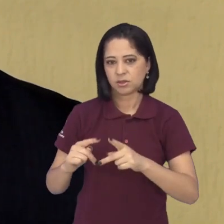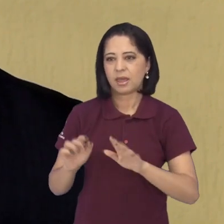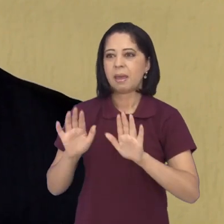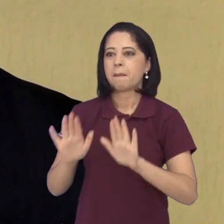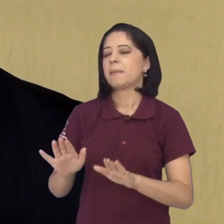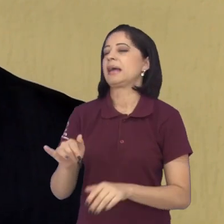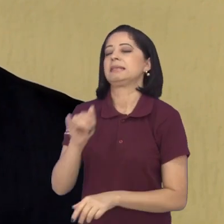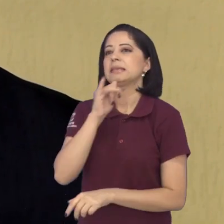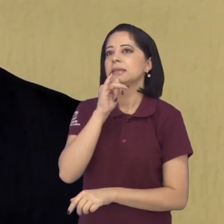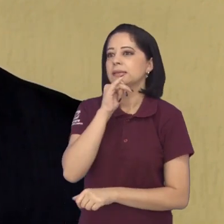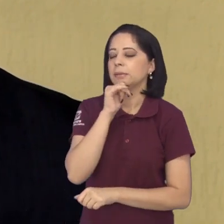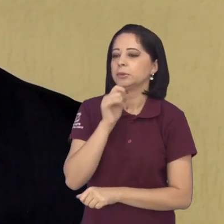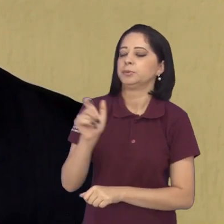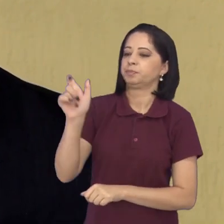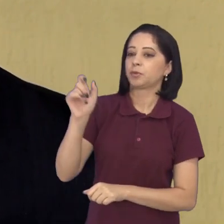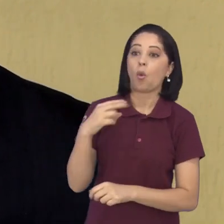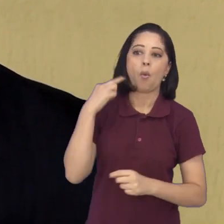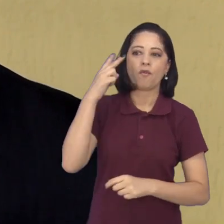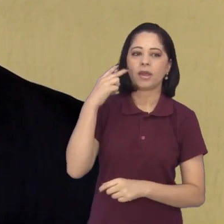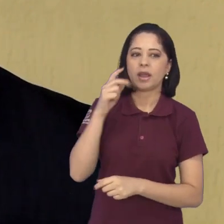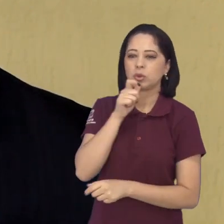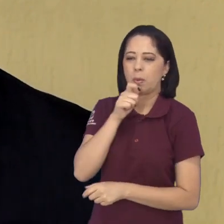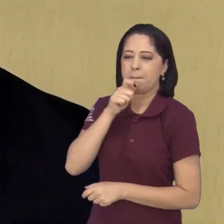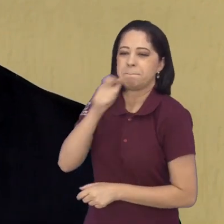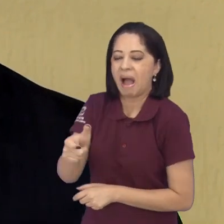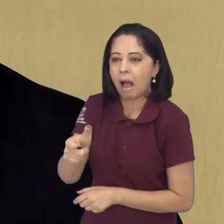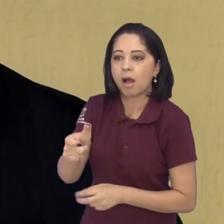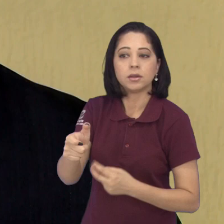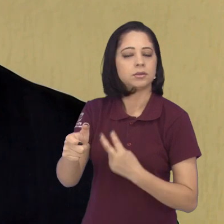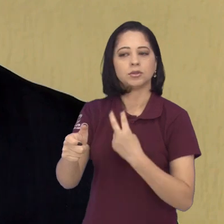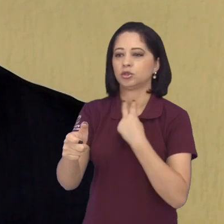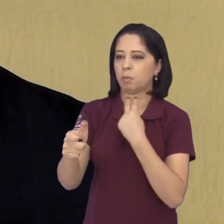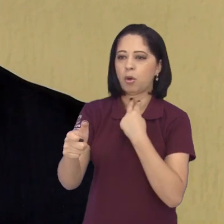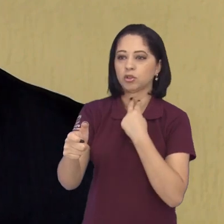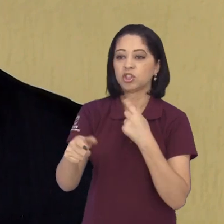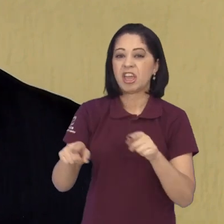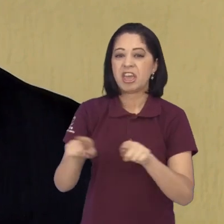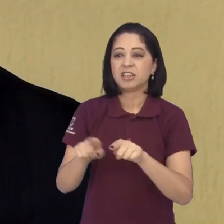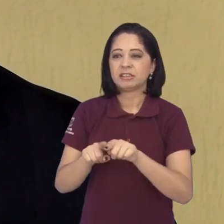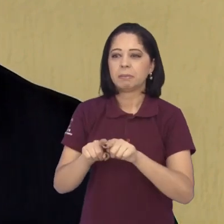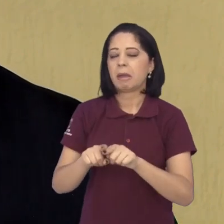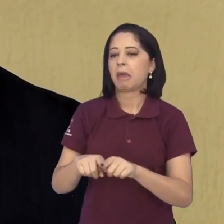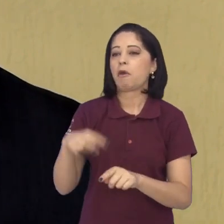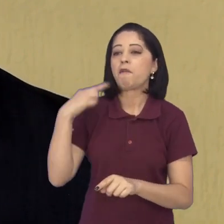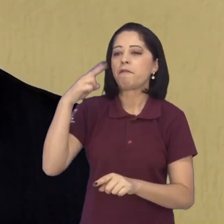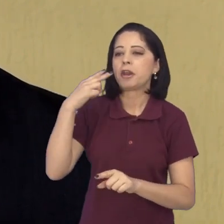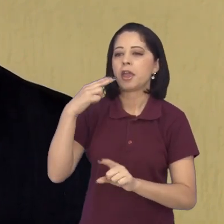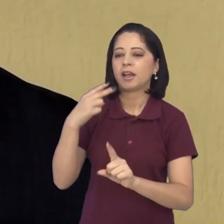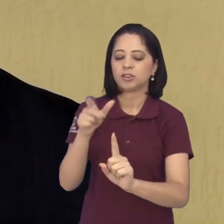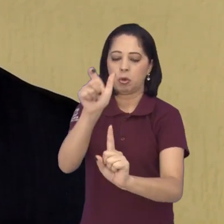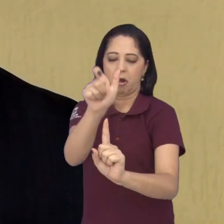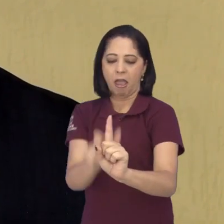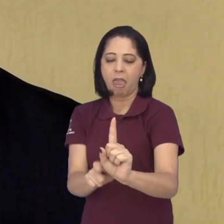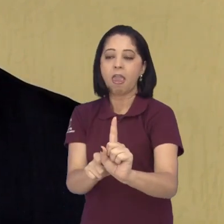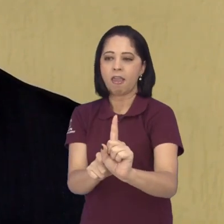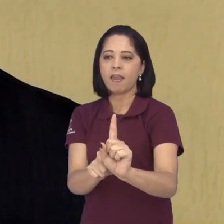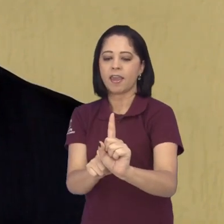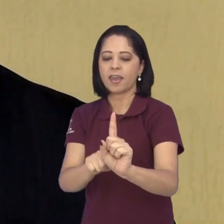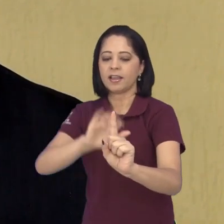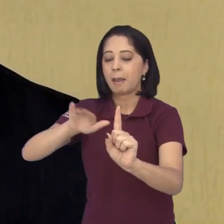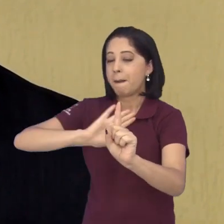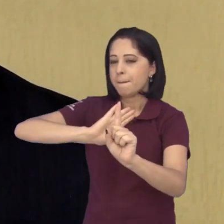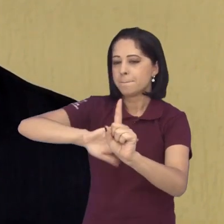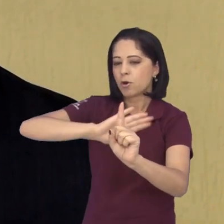basicamente infringir a moralidade, abusar de suas prerrogativas ou algum fato que